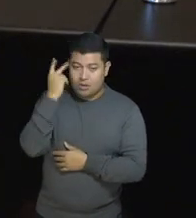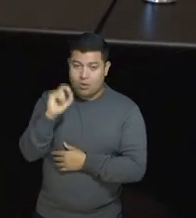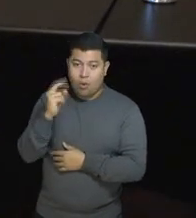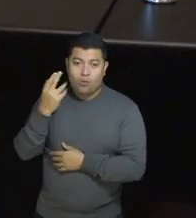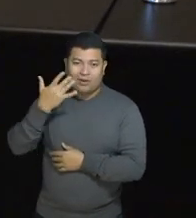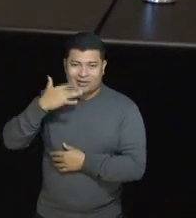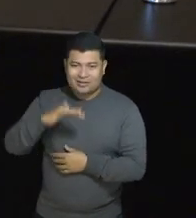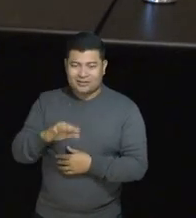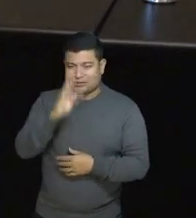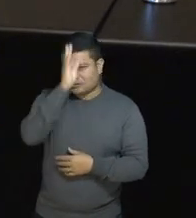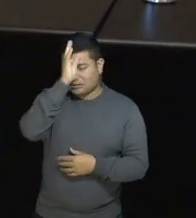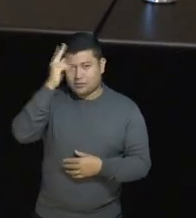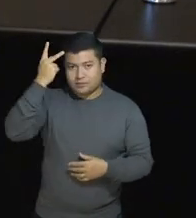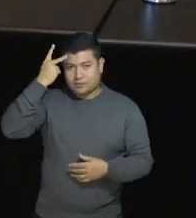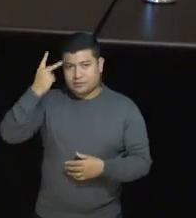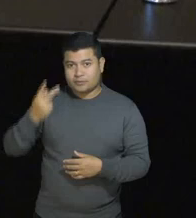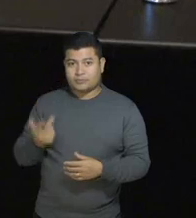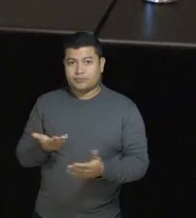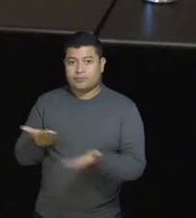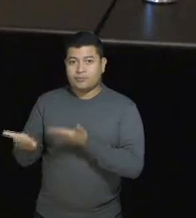no atendimento do AE.